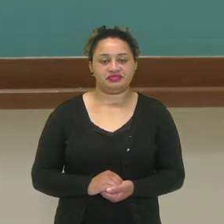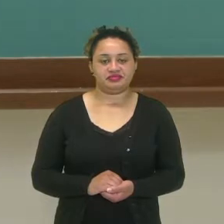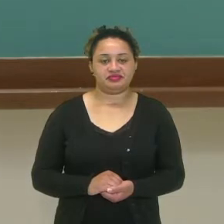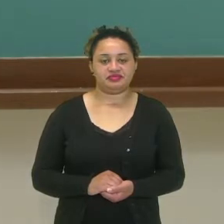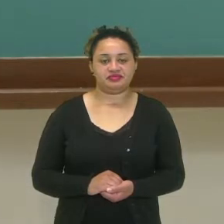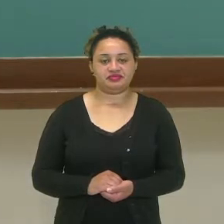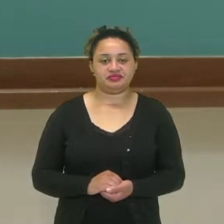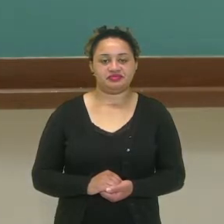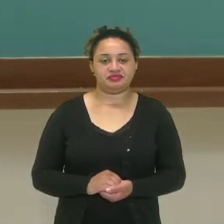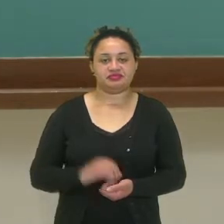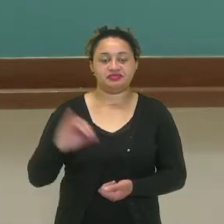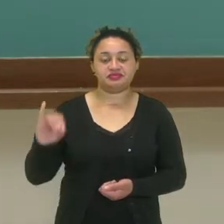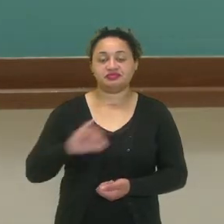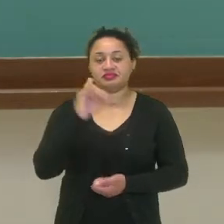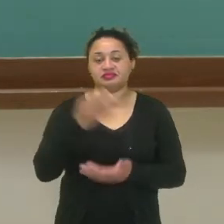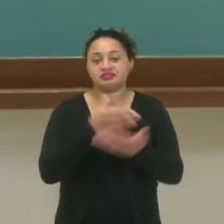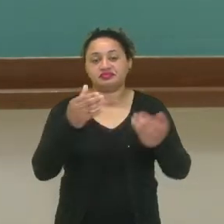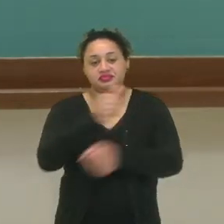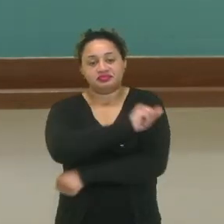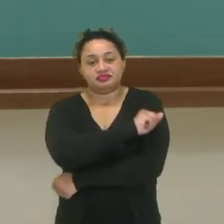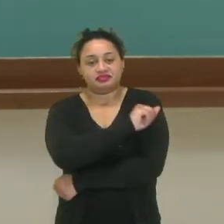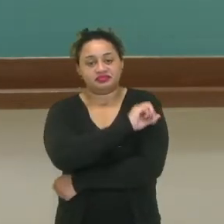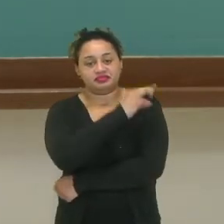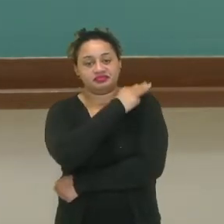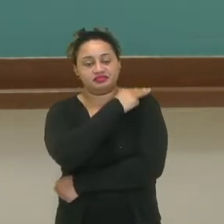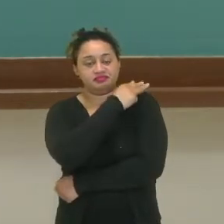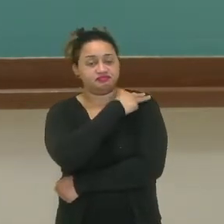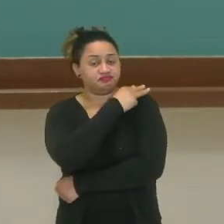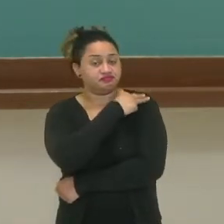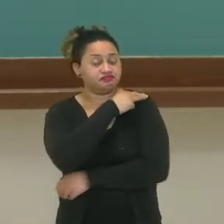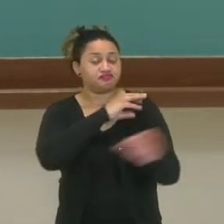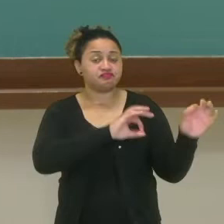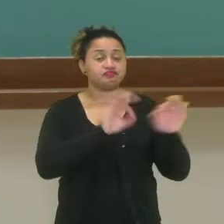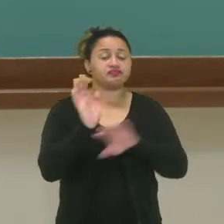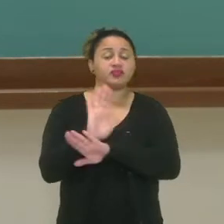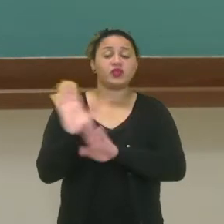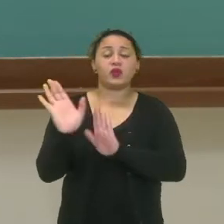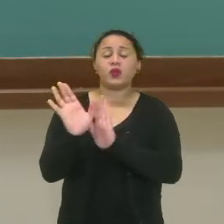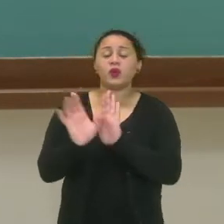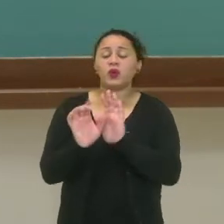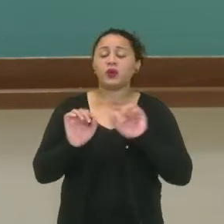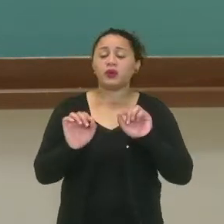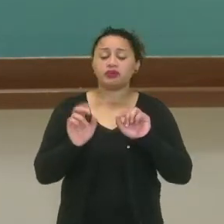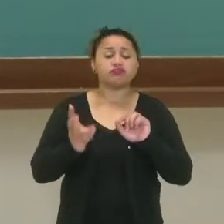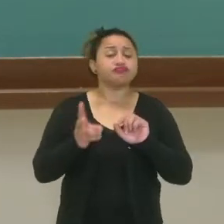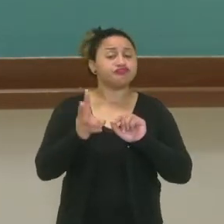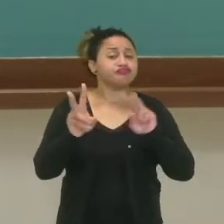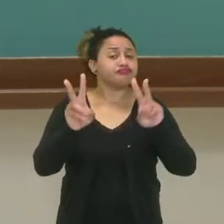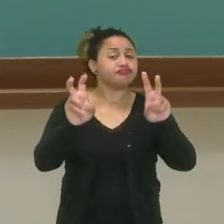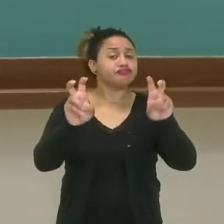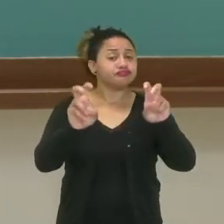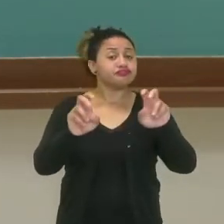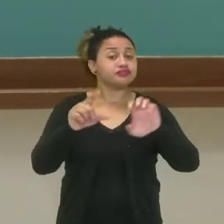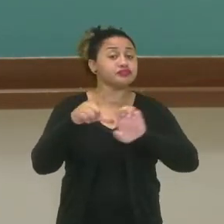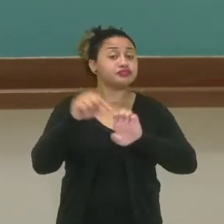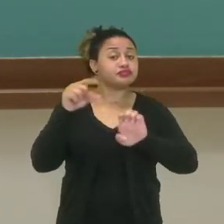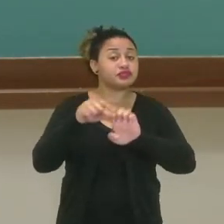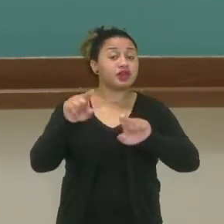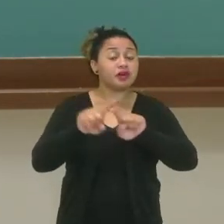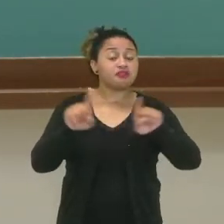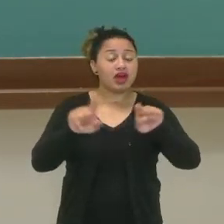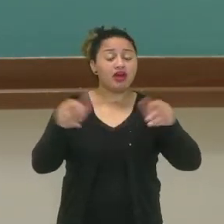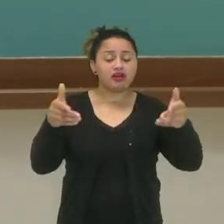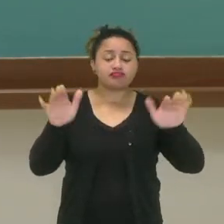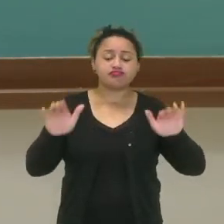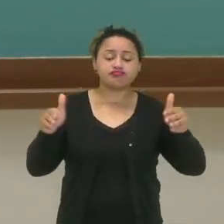Olá, estudantes da terceira série do ensino médio. Nesse vídeo vamos continuar falando sobre empreendedorismo. Porém, nós vamos falar um tema